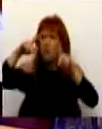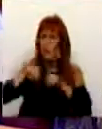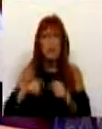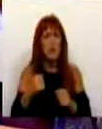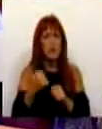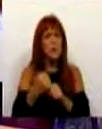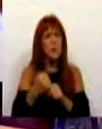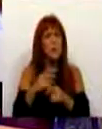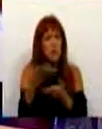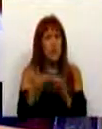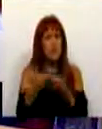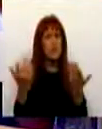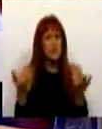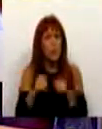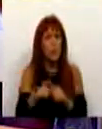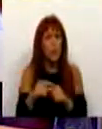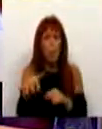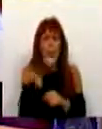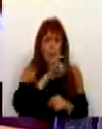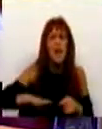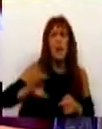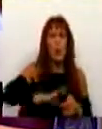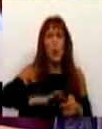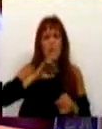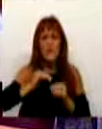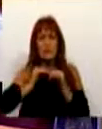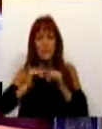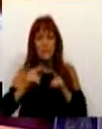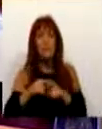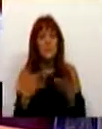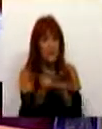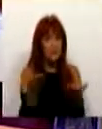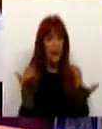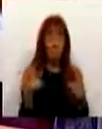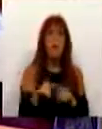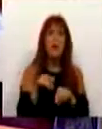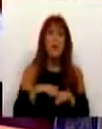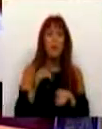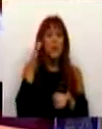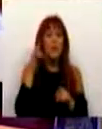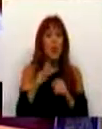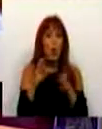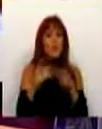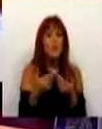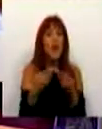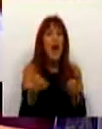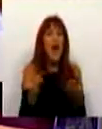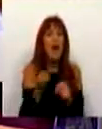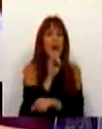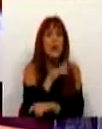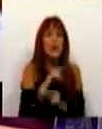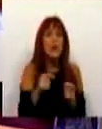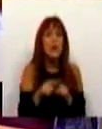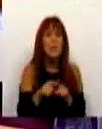eficiência económica e também o ambiente de confiança e estabilidade que está montado. E nessa perspectiva este orçamento abre as portas para